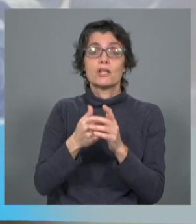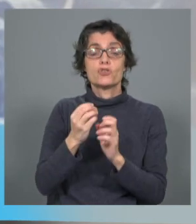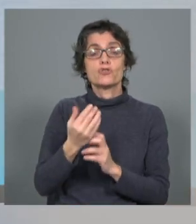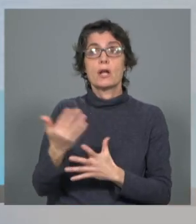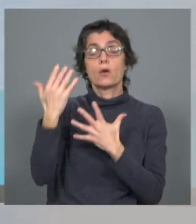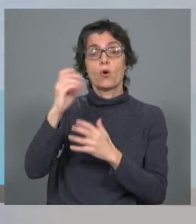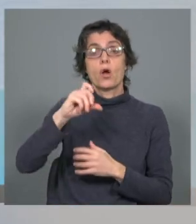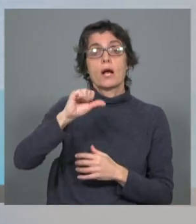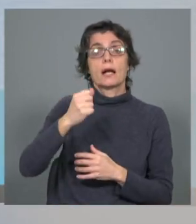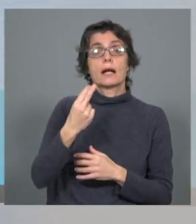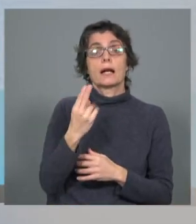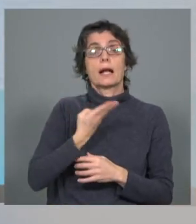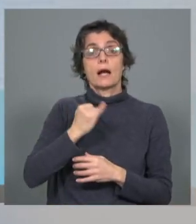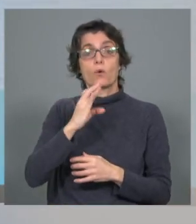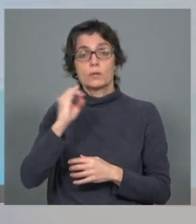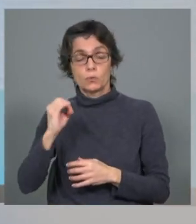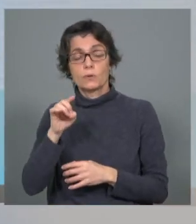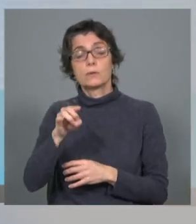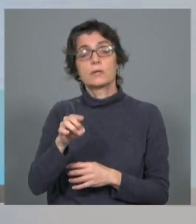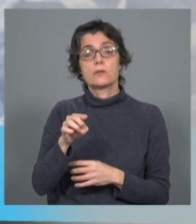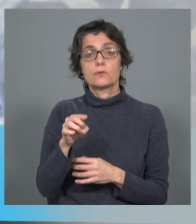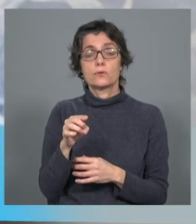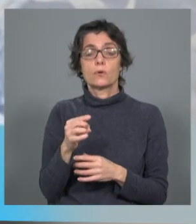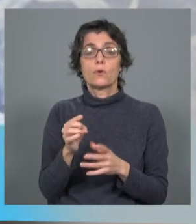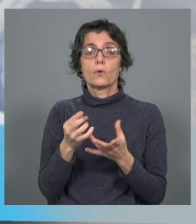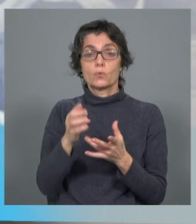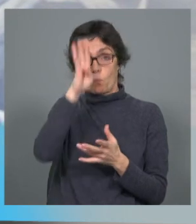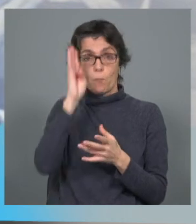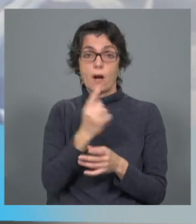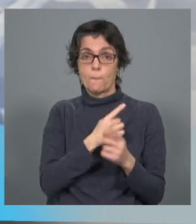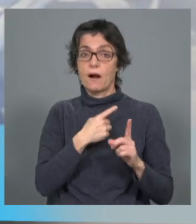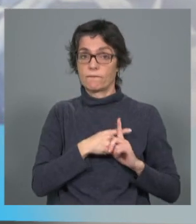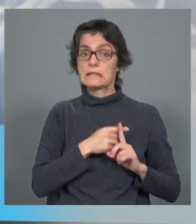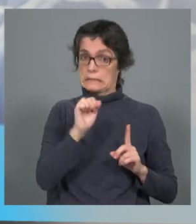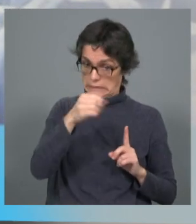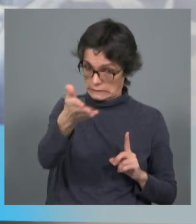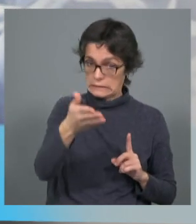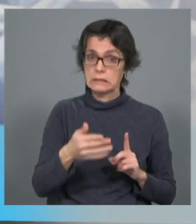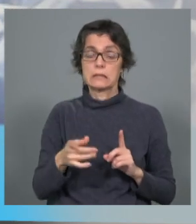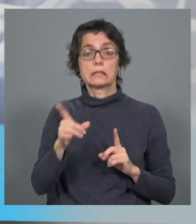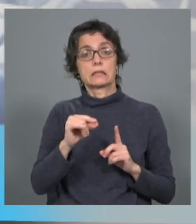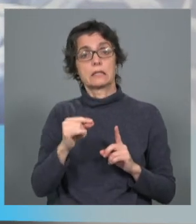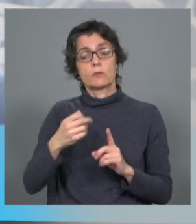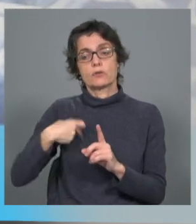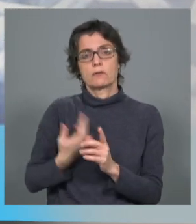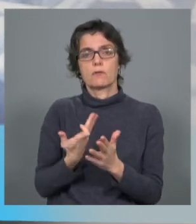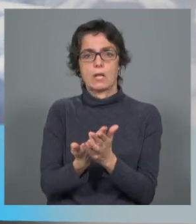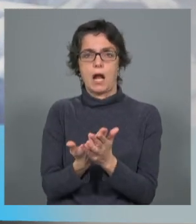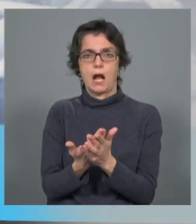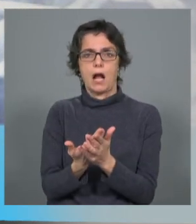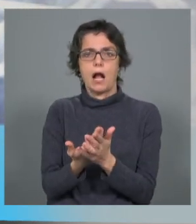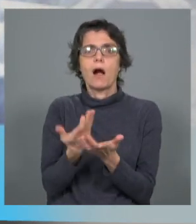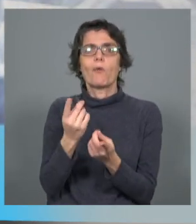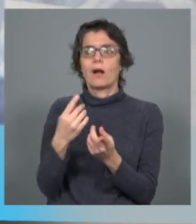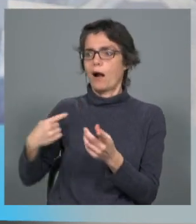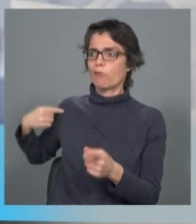documentos, exatamente, mais recente, que enriqueceram na continuidade e na novidade, enriqueceram esse património, que